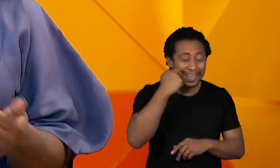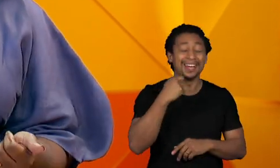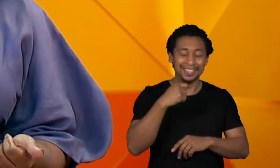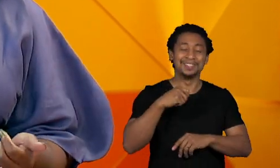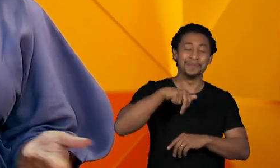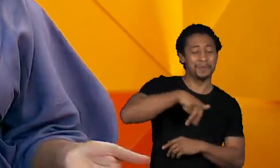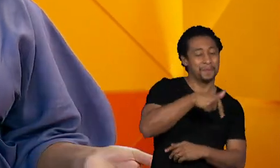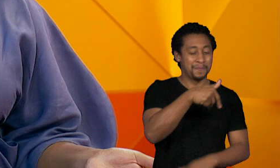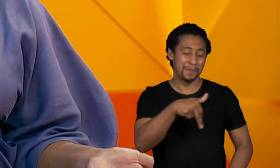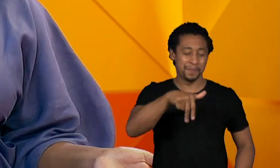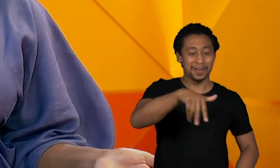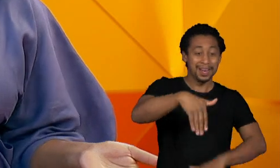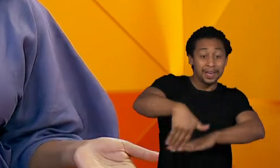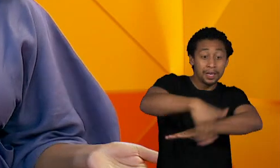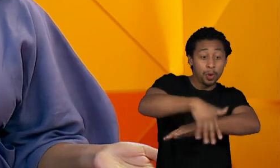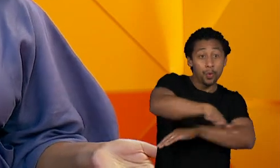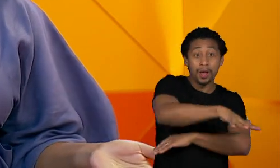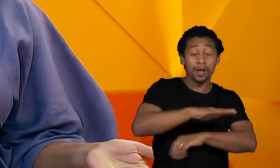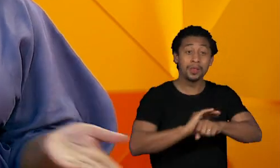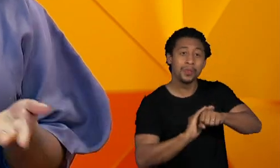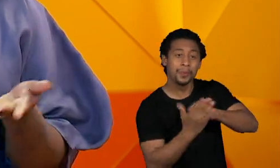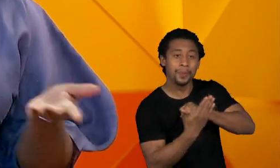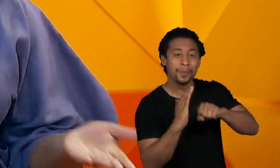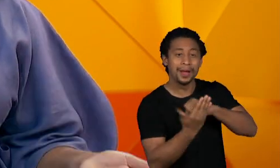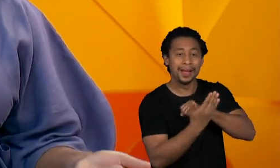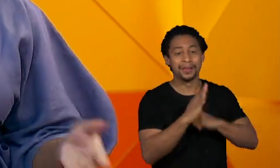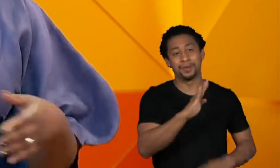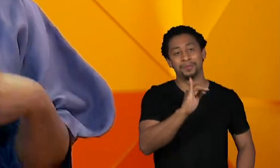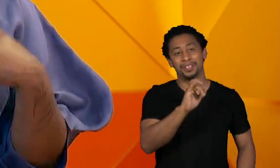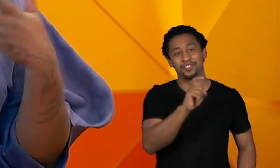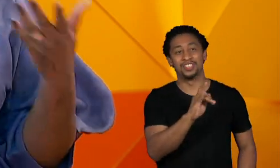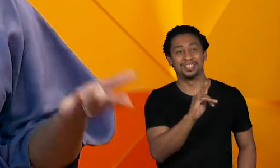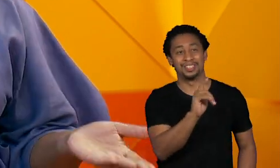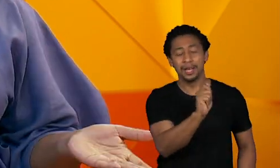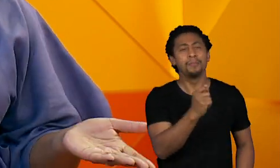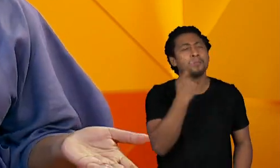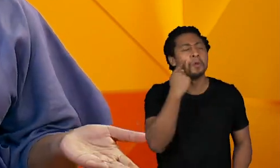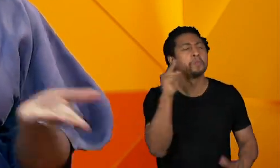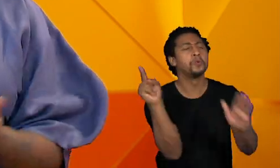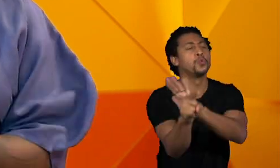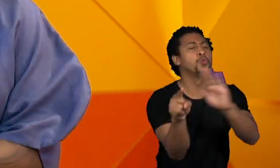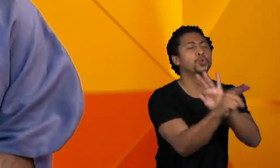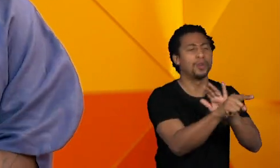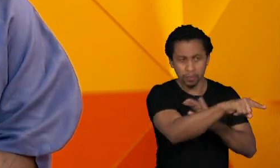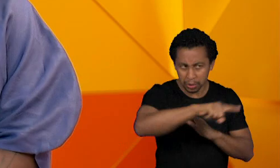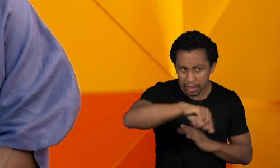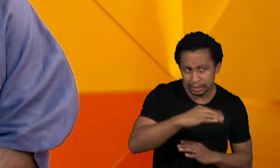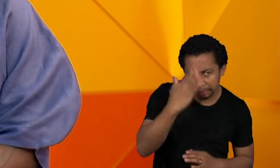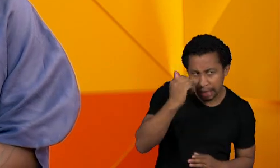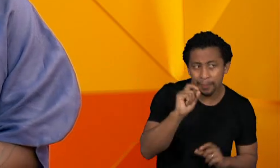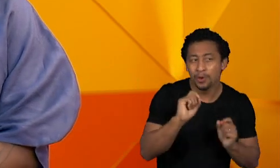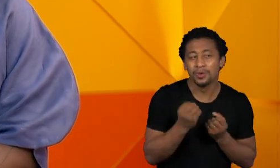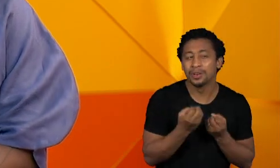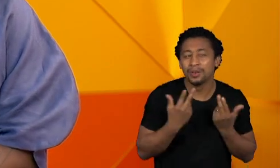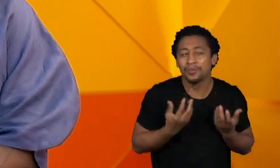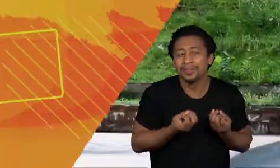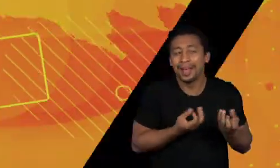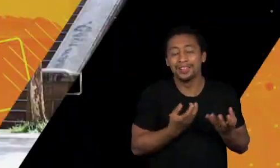ruas do bairro para saber o que as pessoas estão sabendo, se elas estão por dentro dessa novidade. Vamos dar uma